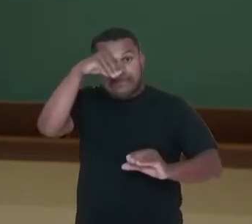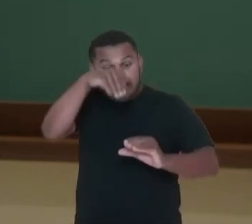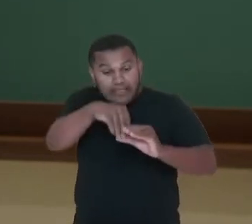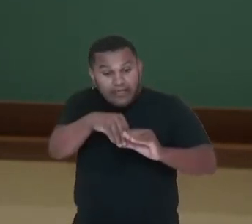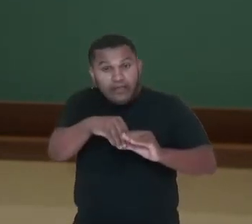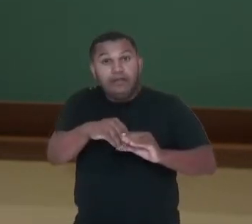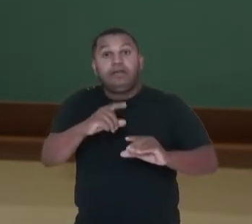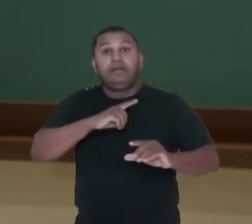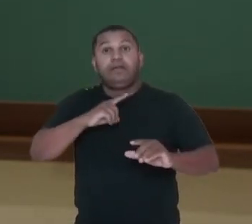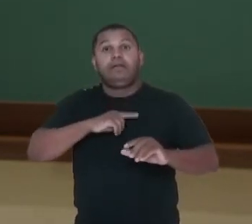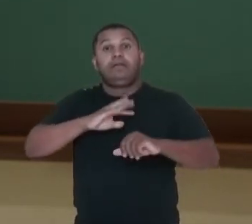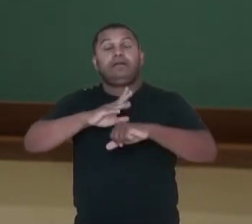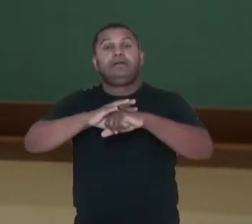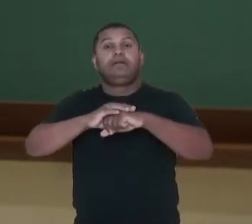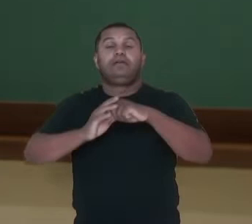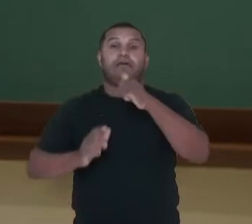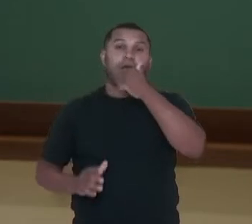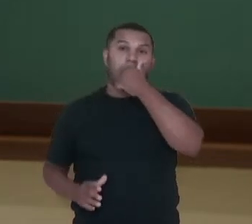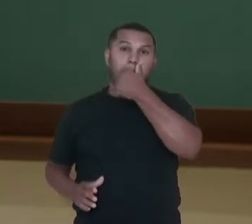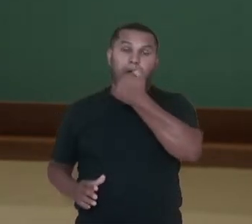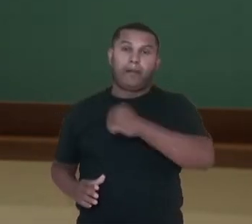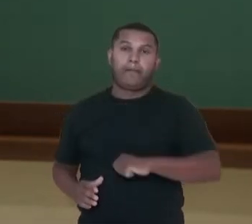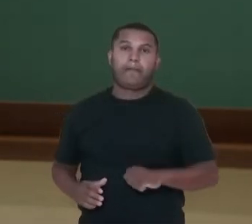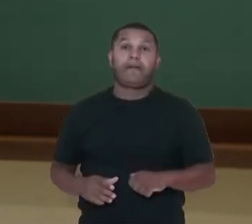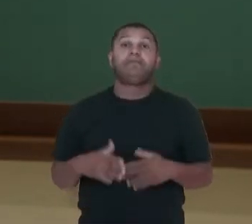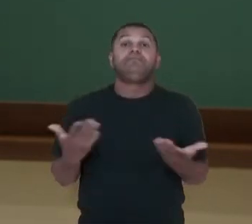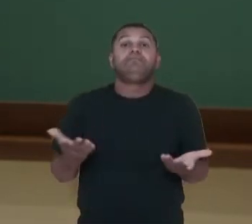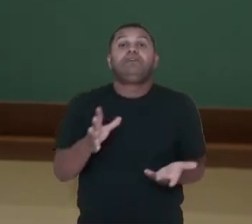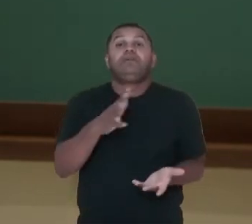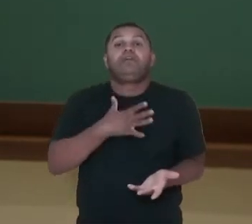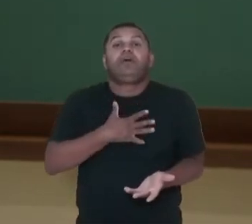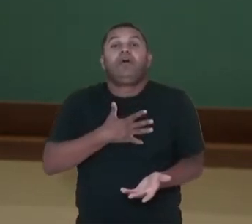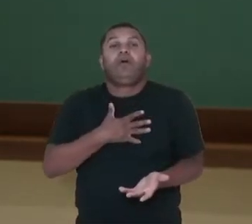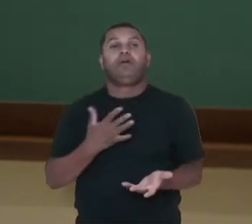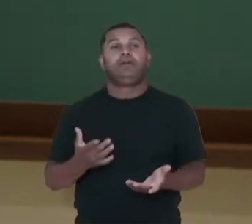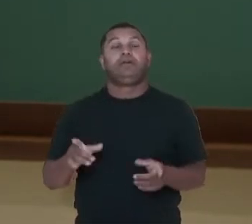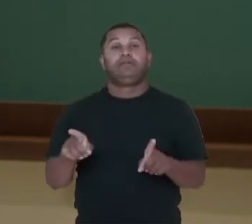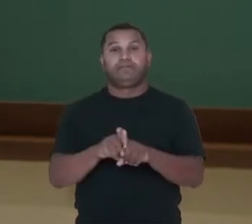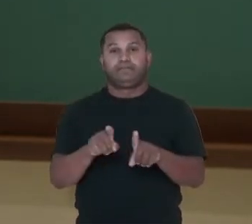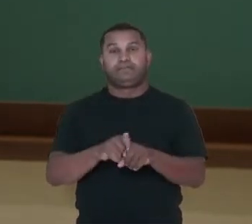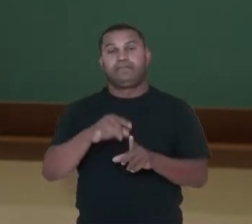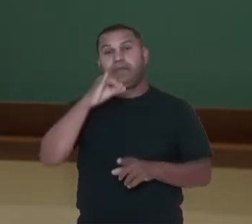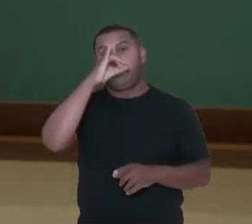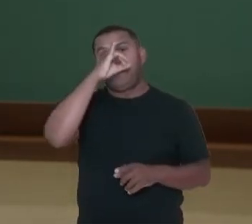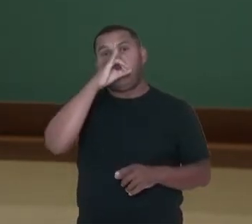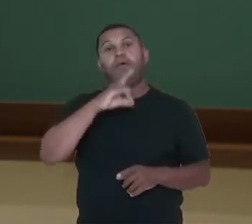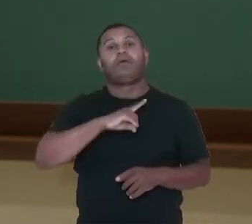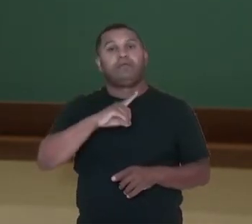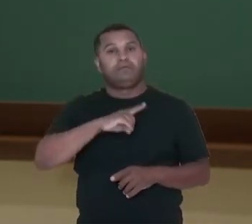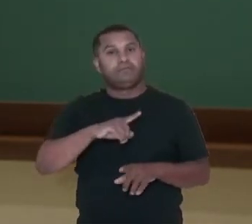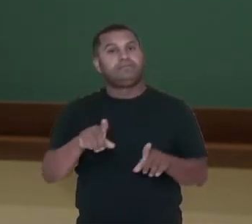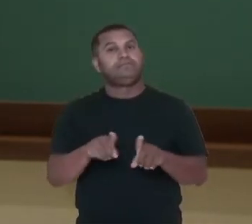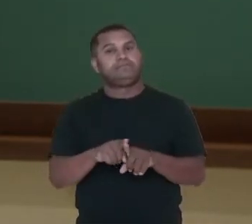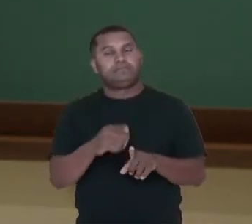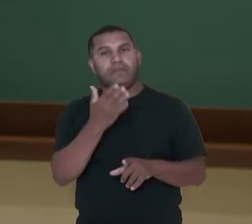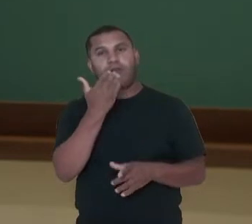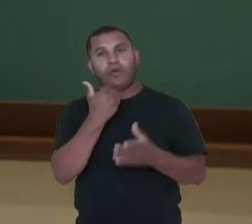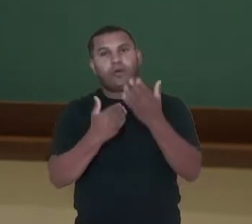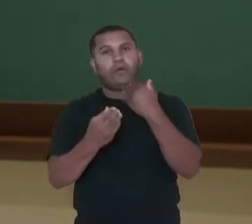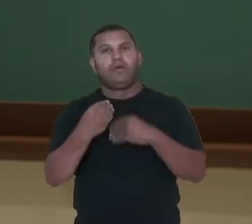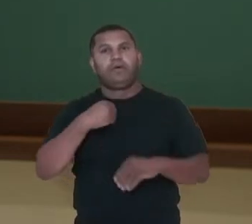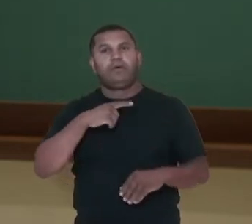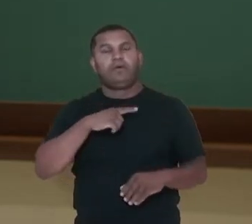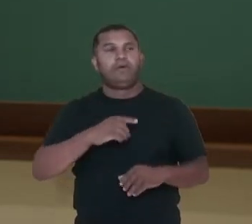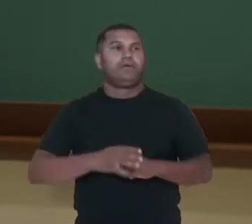o porco. Quem não gosta de uma carninha de porco, né? A maioria das pessoas gosta ali de um pernilzinho de porco.